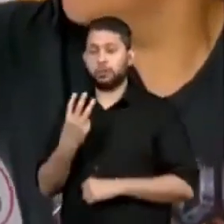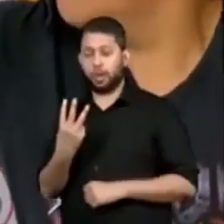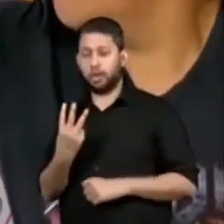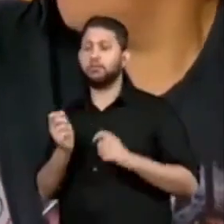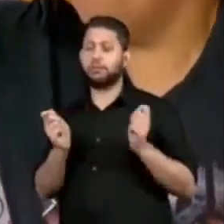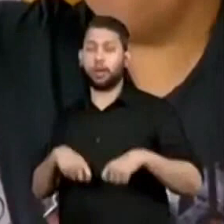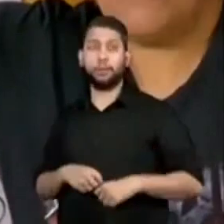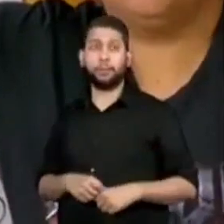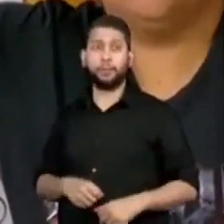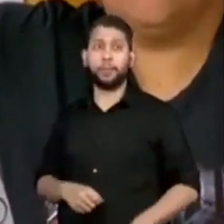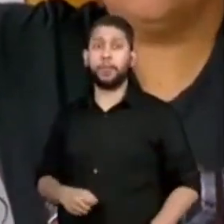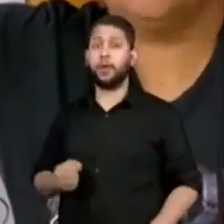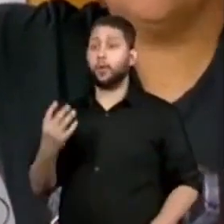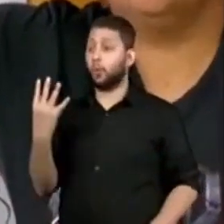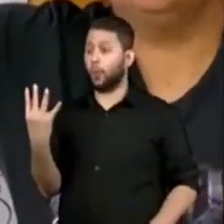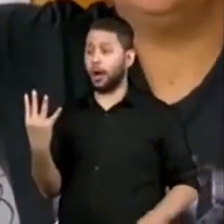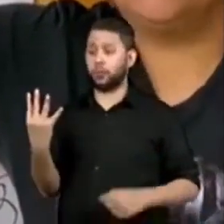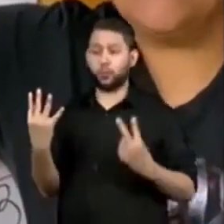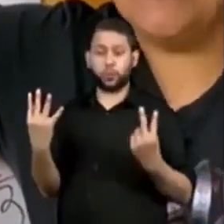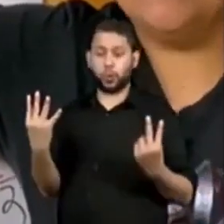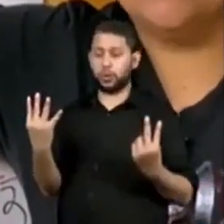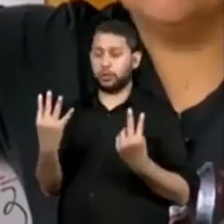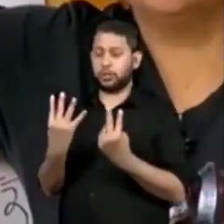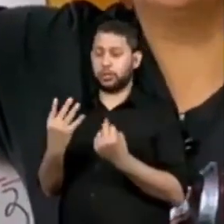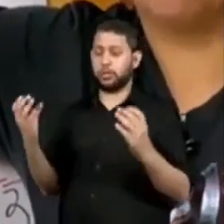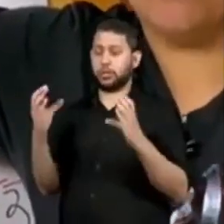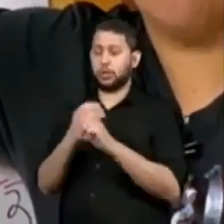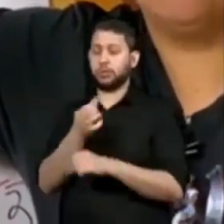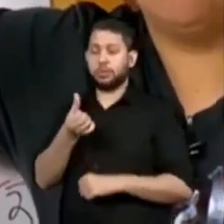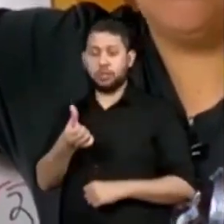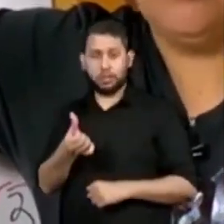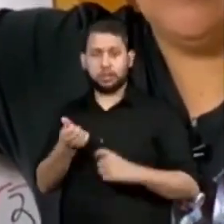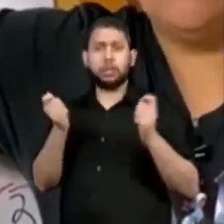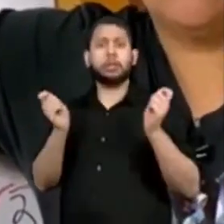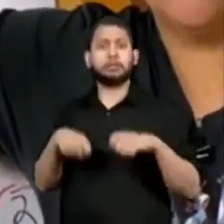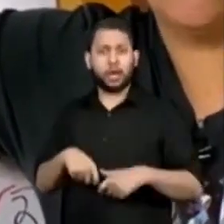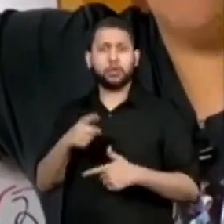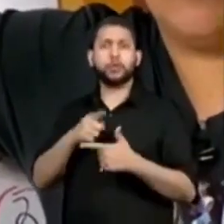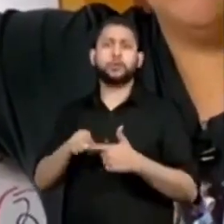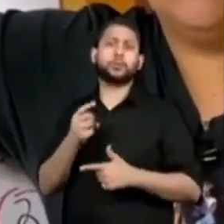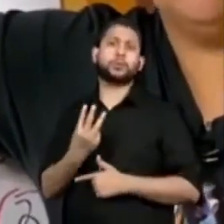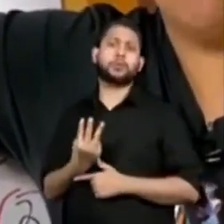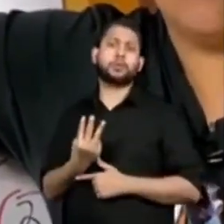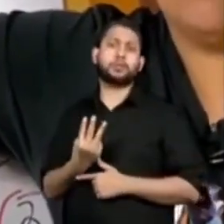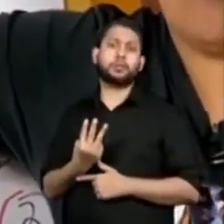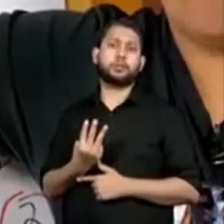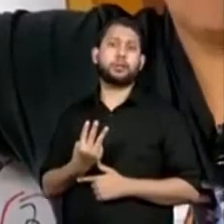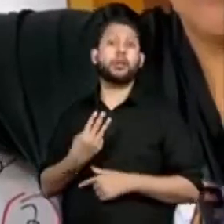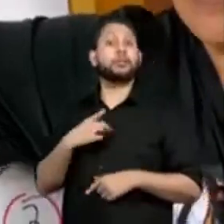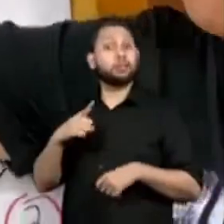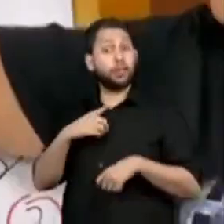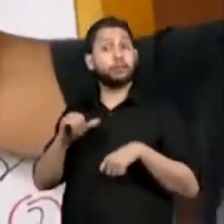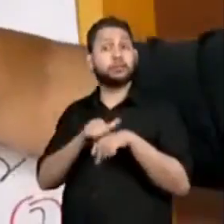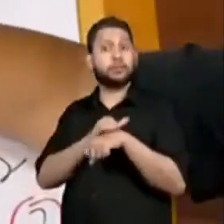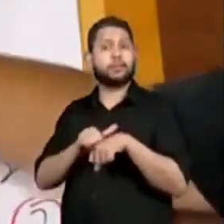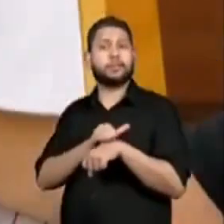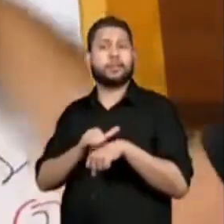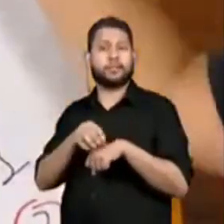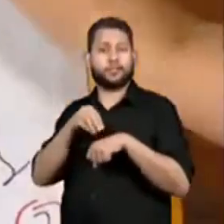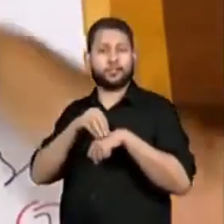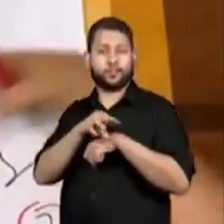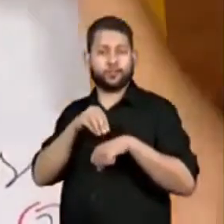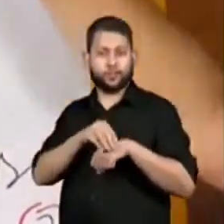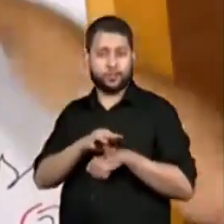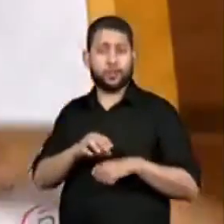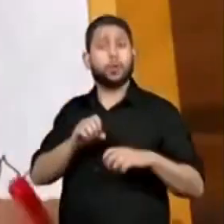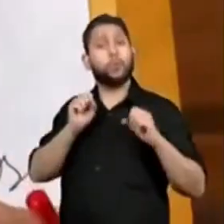quatro mais 26 não também é múltiplo de 3 você descobrir assim também é legal aí você pode